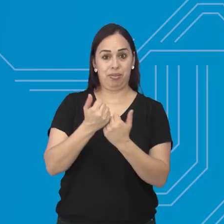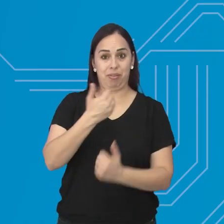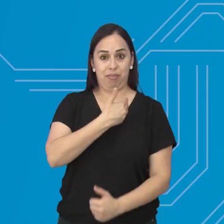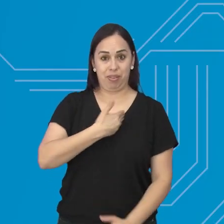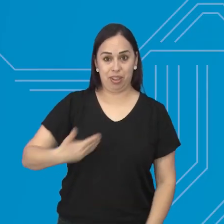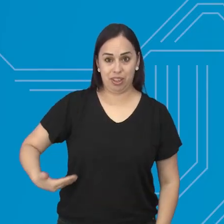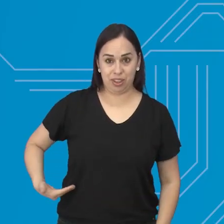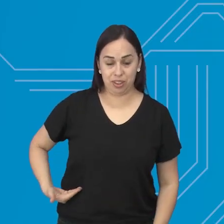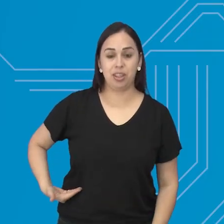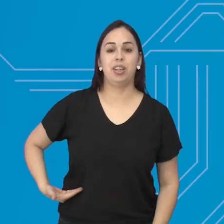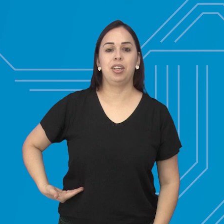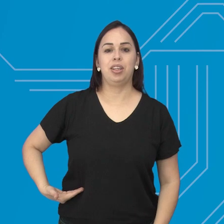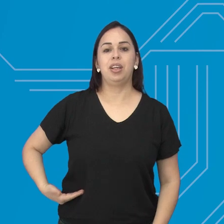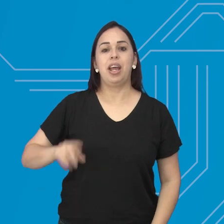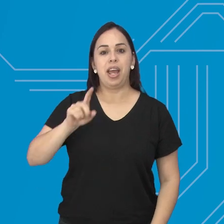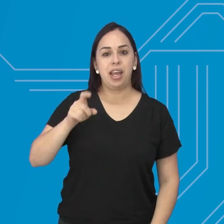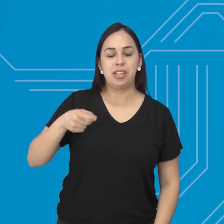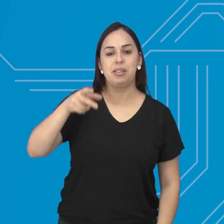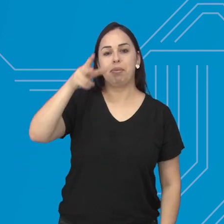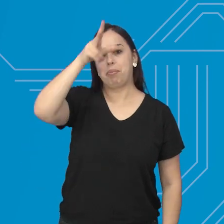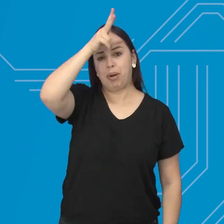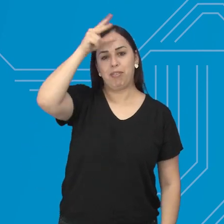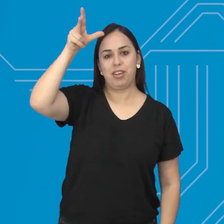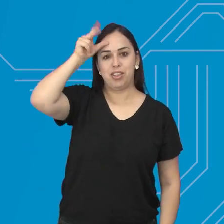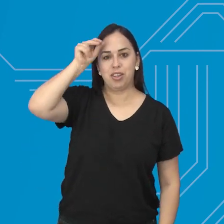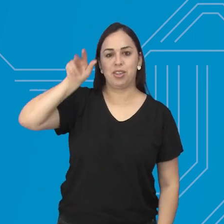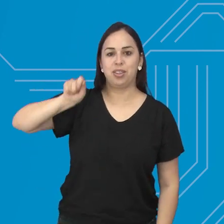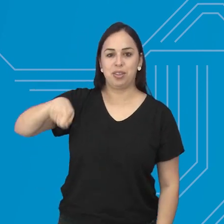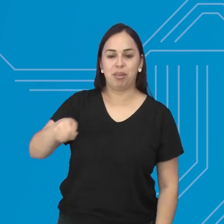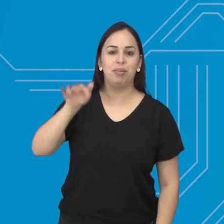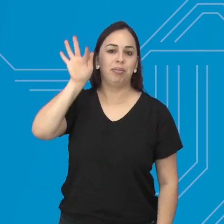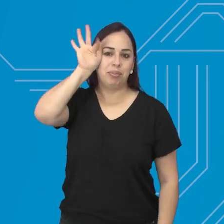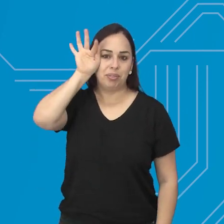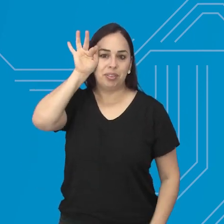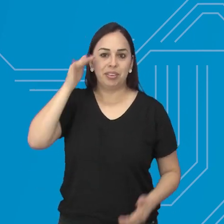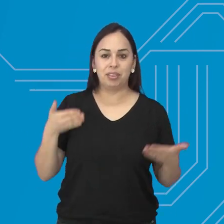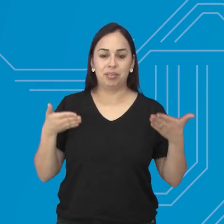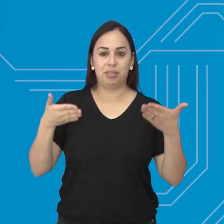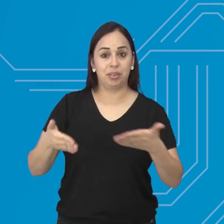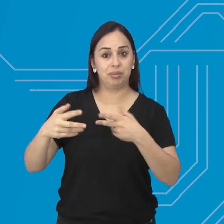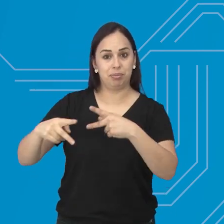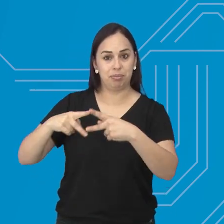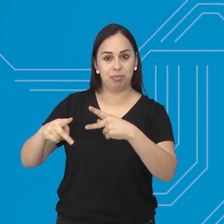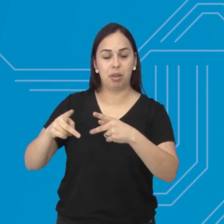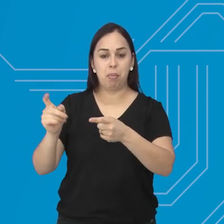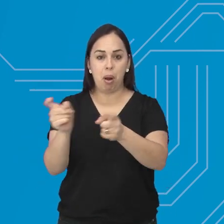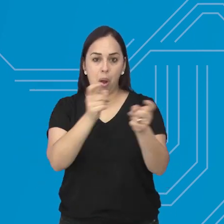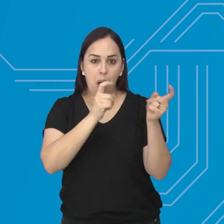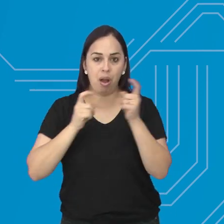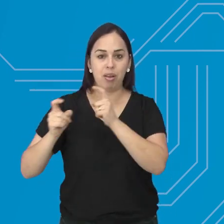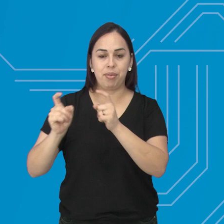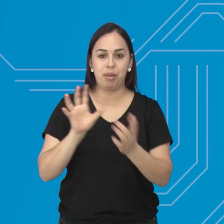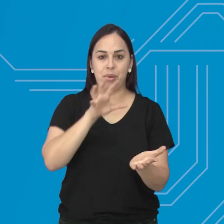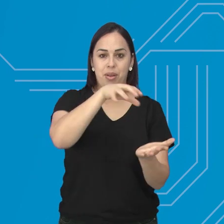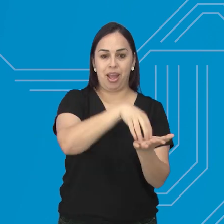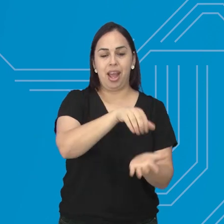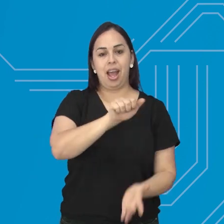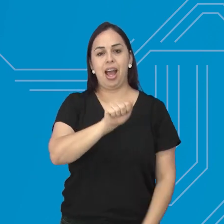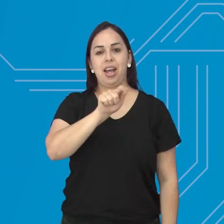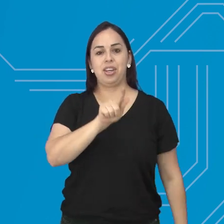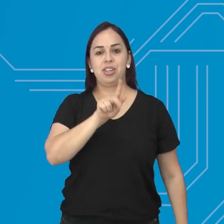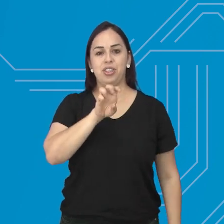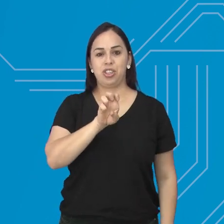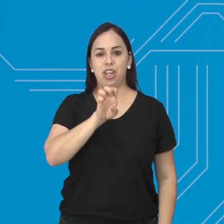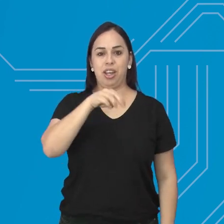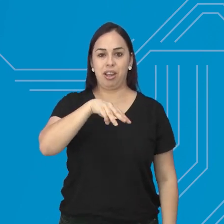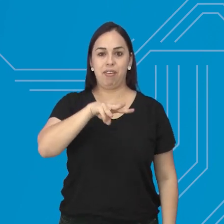O atual vice-governador de São Paulo e ex-prefeito de São José dos Campos, Felício Ramute, esteve na cidade para uma reunião